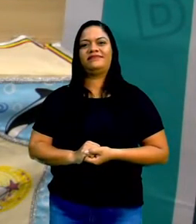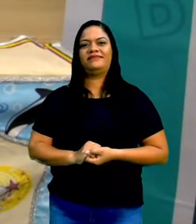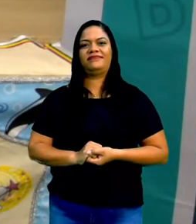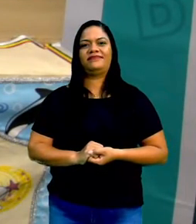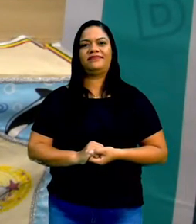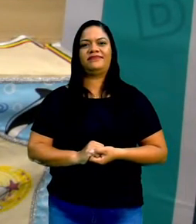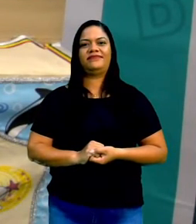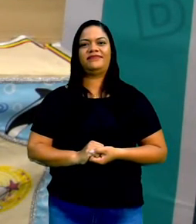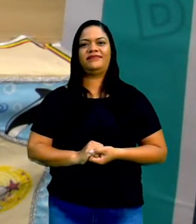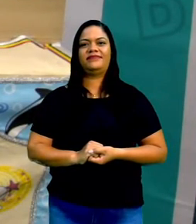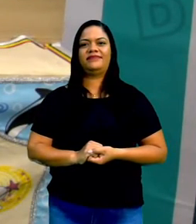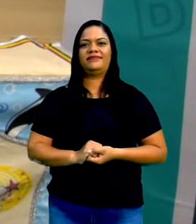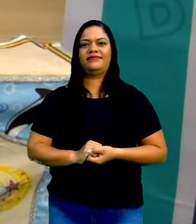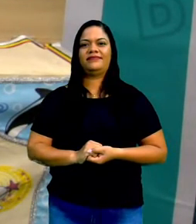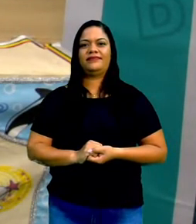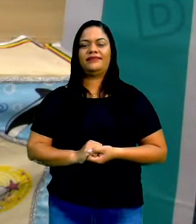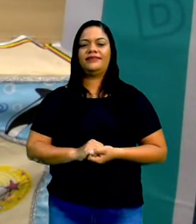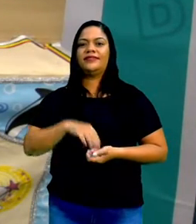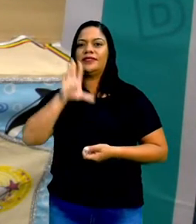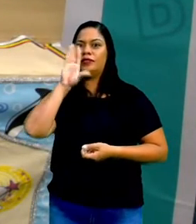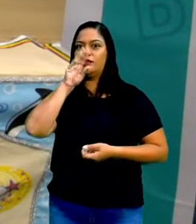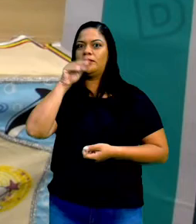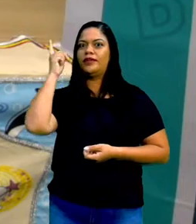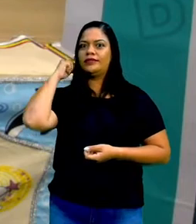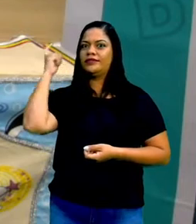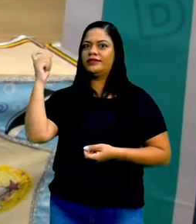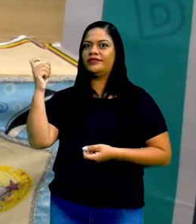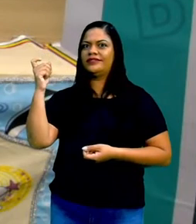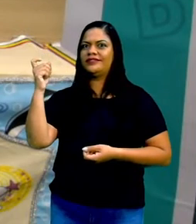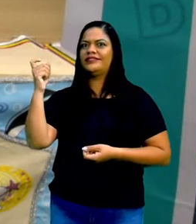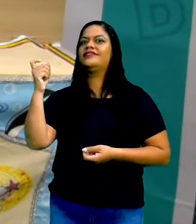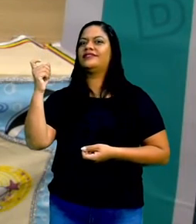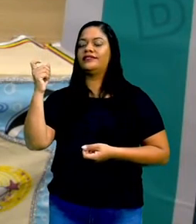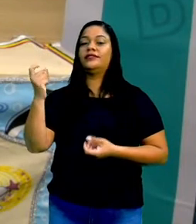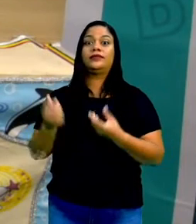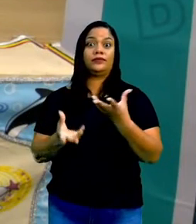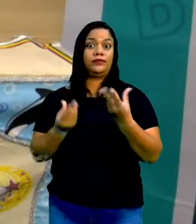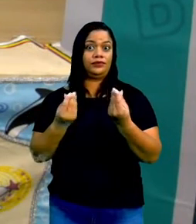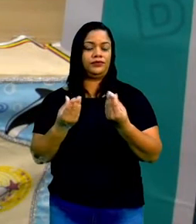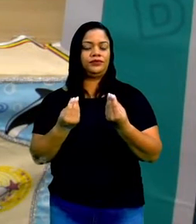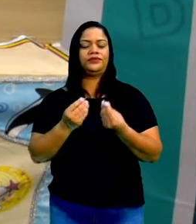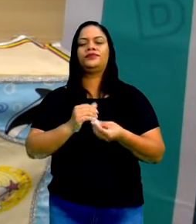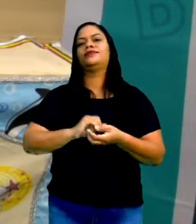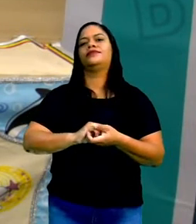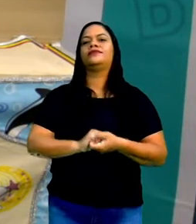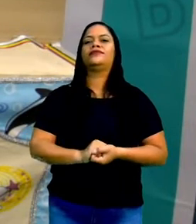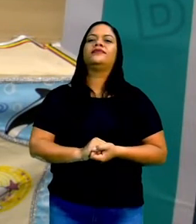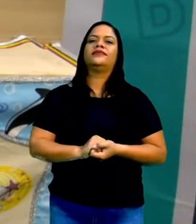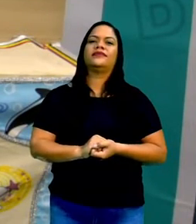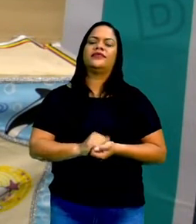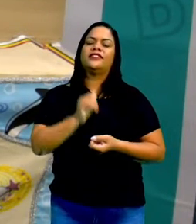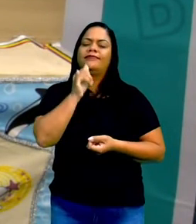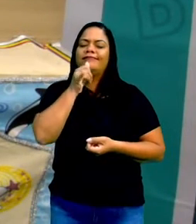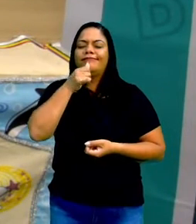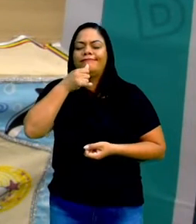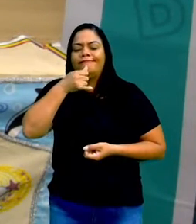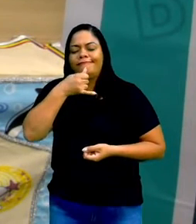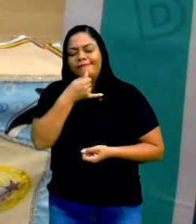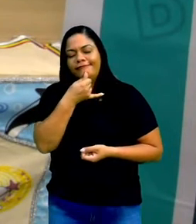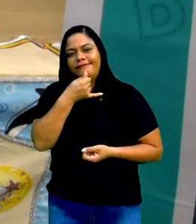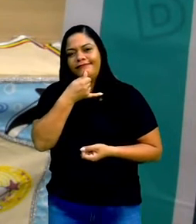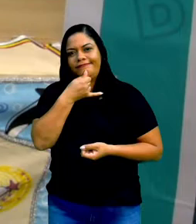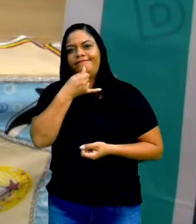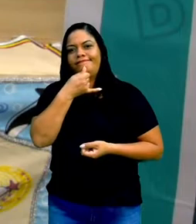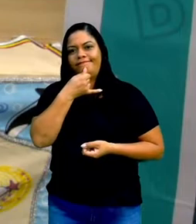Diferente, leiturinha. Ele era um pato sonoro. Isso mesmo. E ó, muitas vezes ele ficava tão triste,